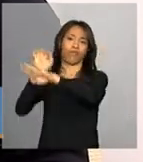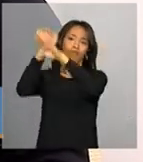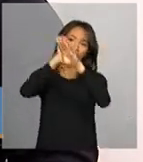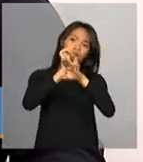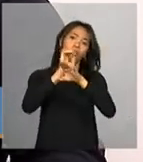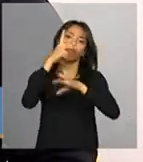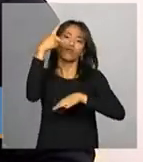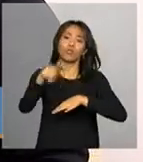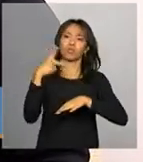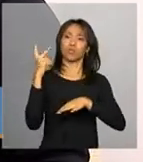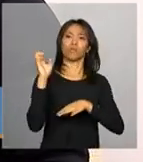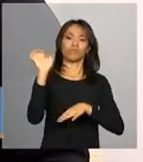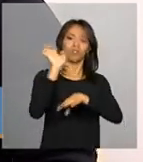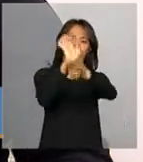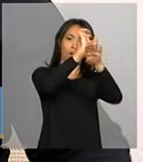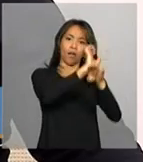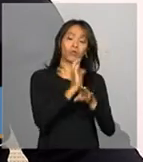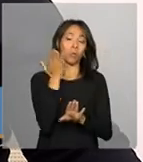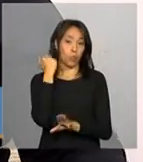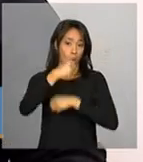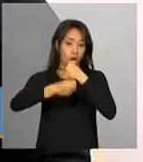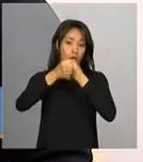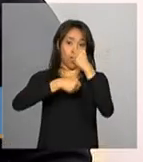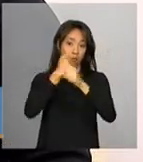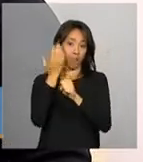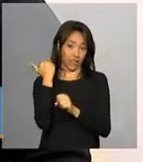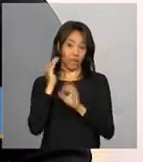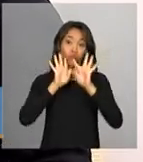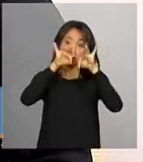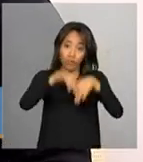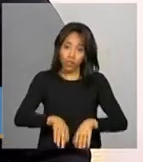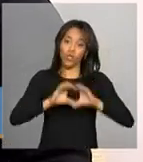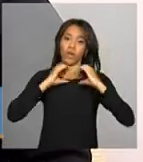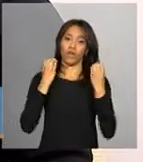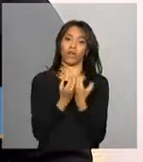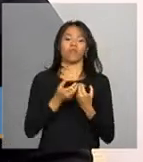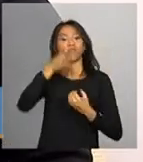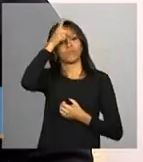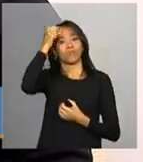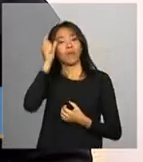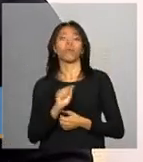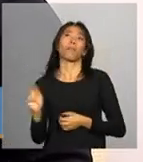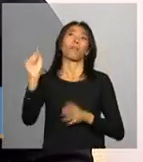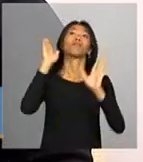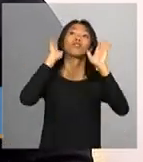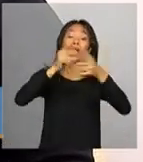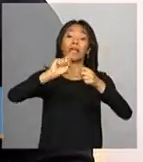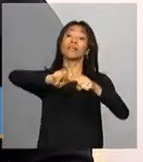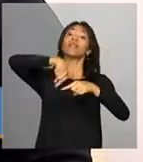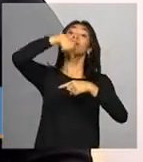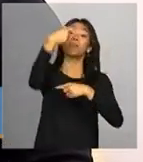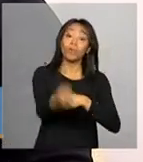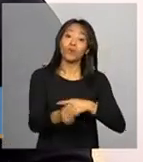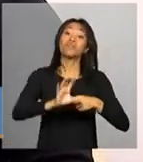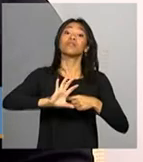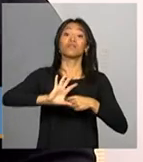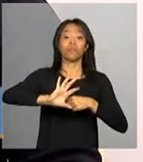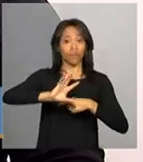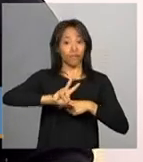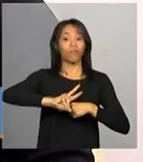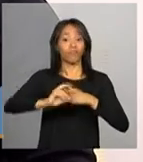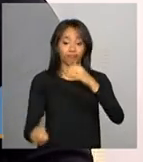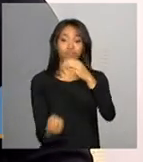nós terminamos semana passada as conferências municipais Como disse o secretário de obras mar e também teremos ainda as conferências estaduais